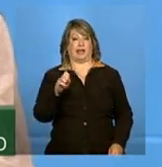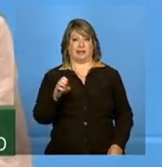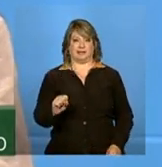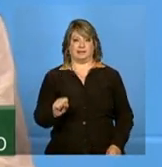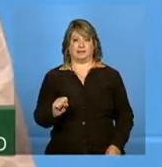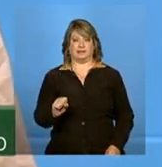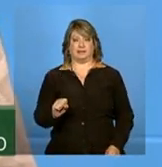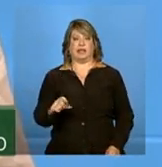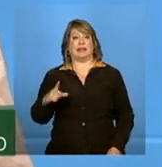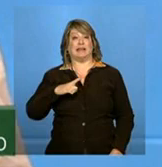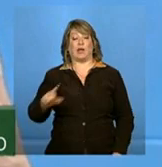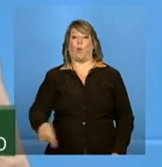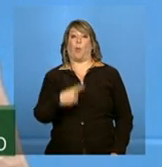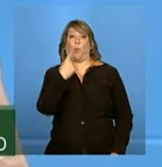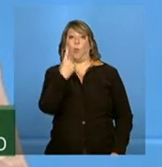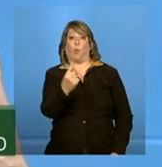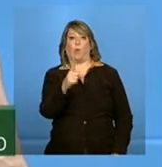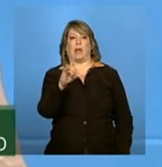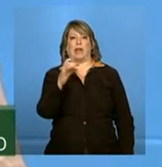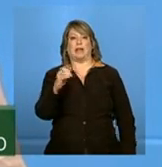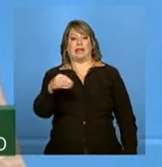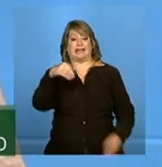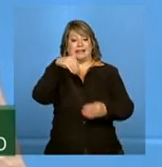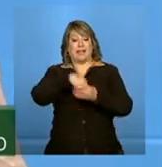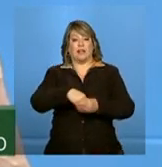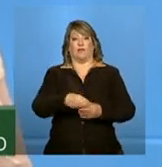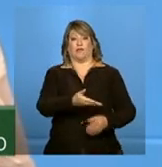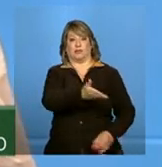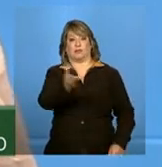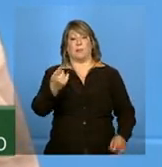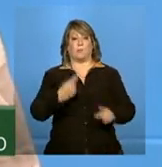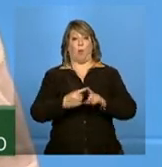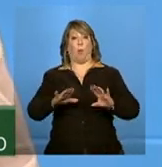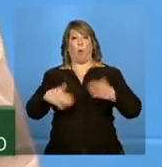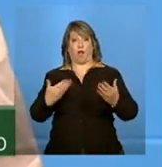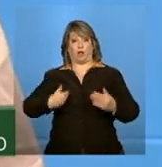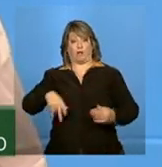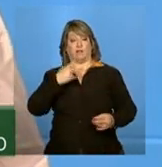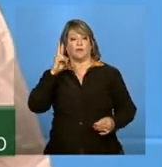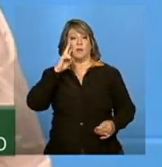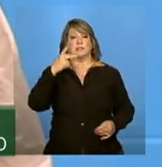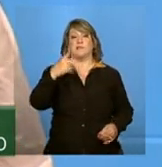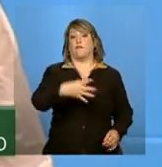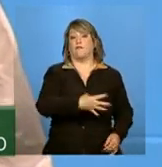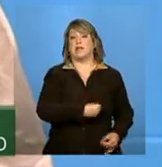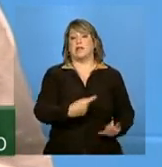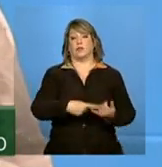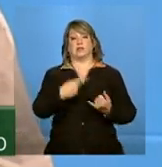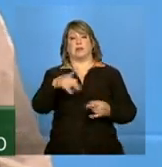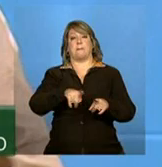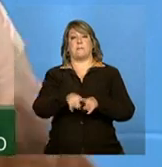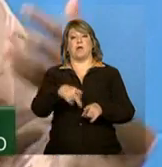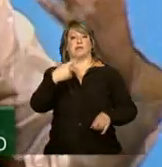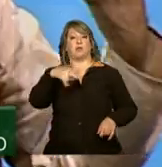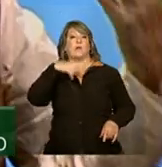Há um líder dentro de você, porque quando falamos aqui do seu filho, do seu irmão, do seu neto,